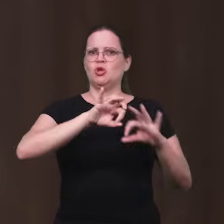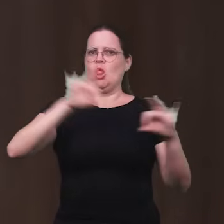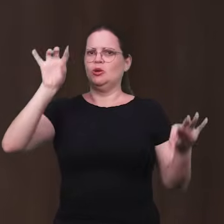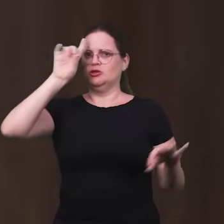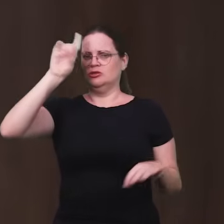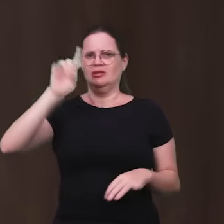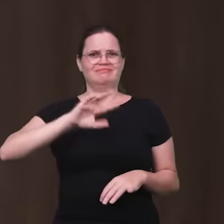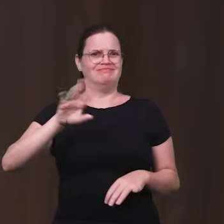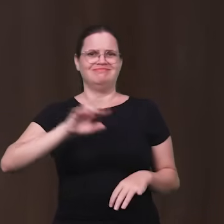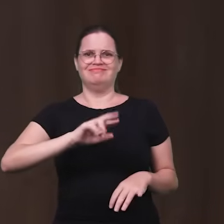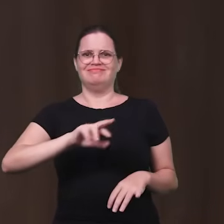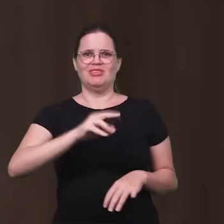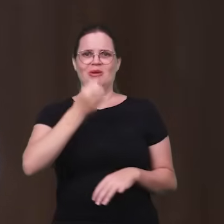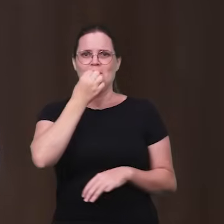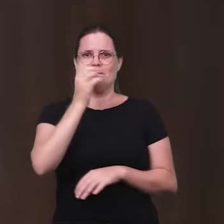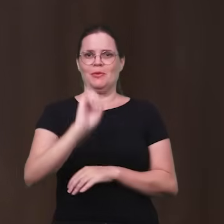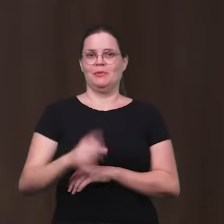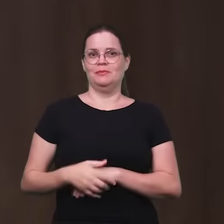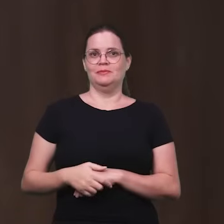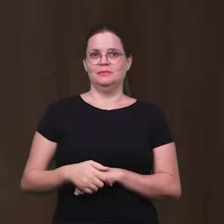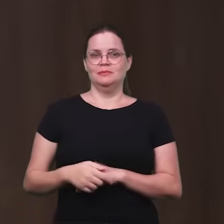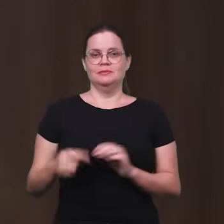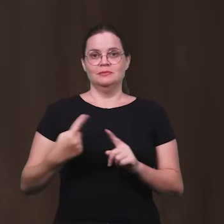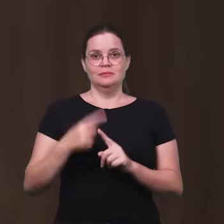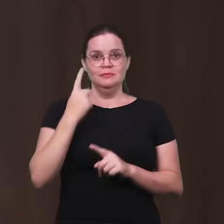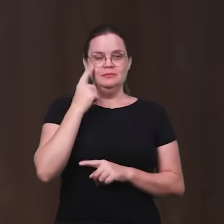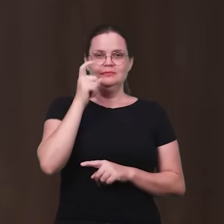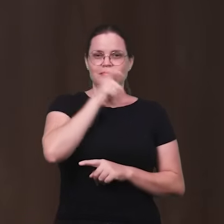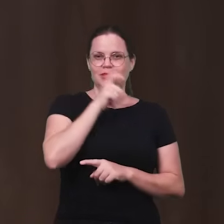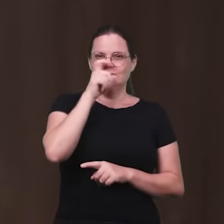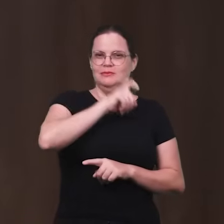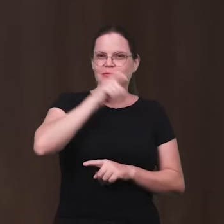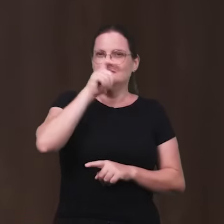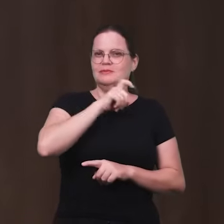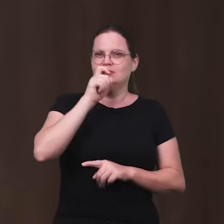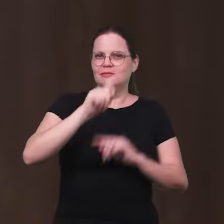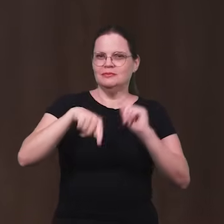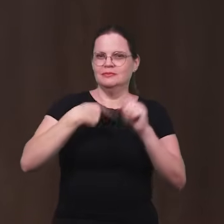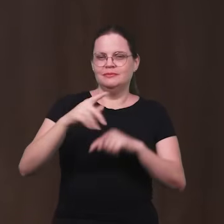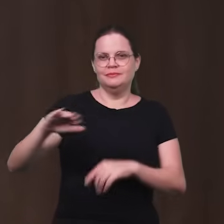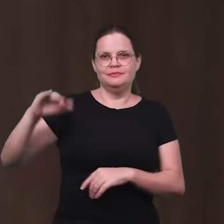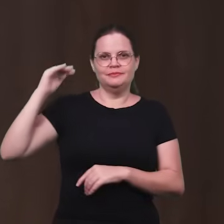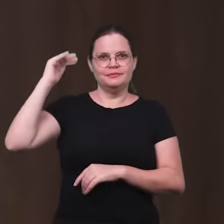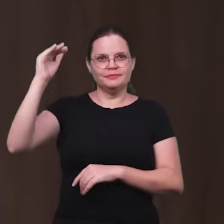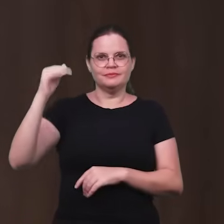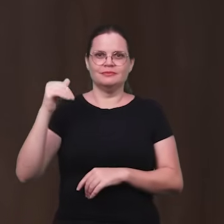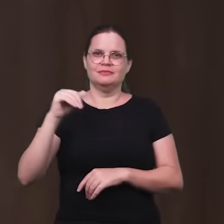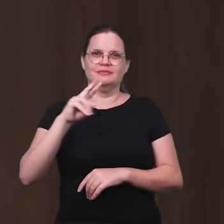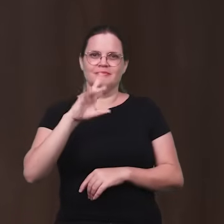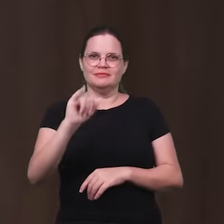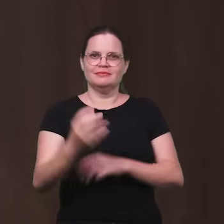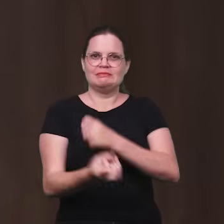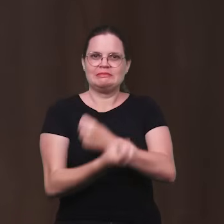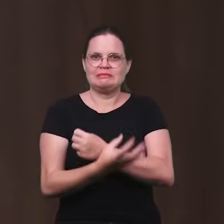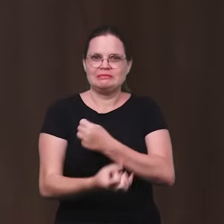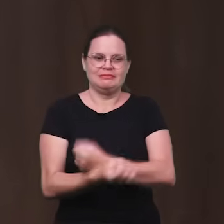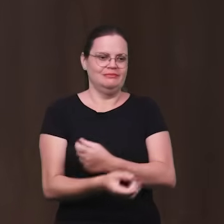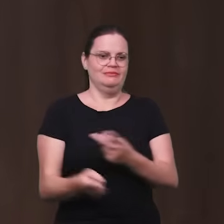tantas mentiras e aí se for para a vida do adulto, né, usar coisas fraudulentas,